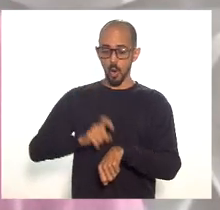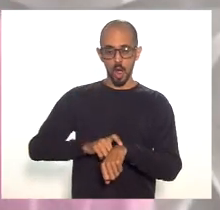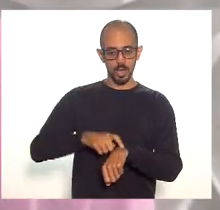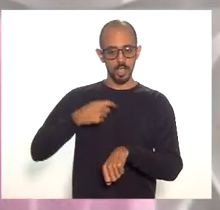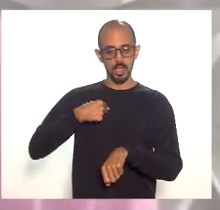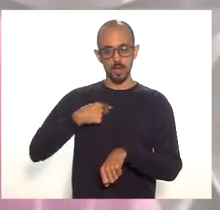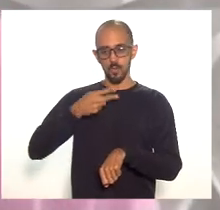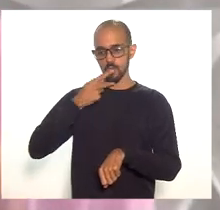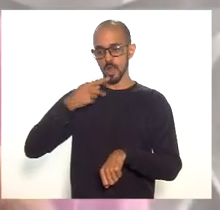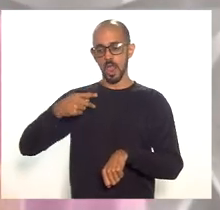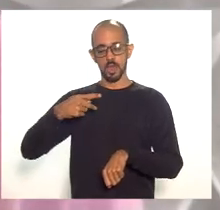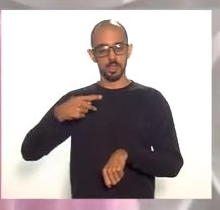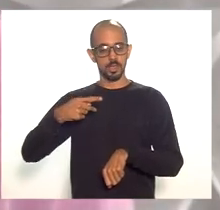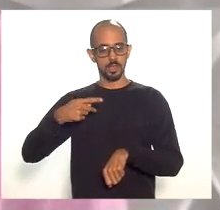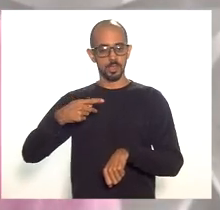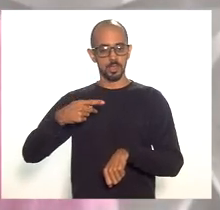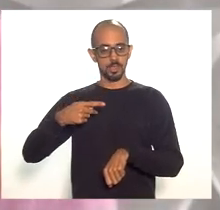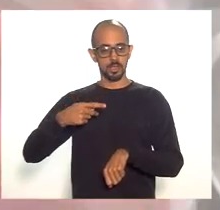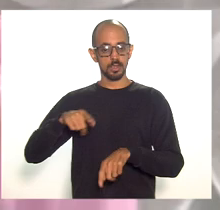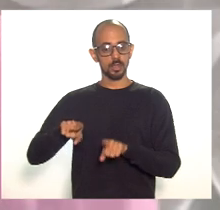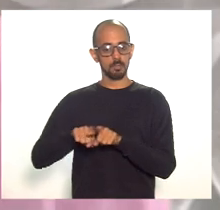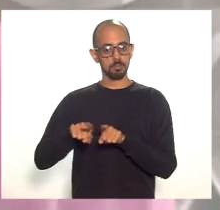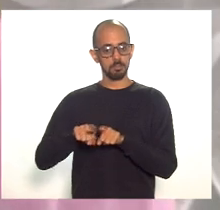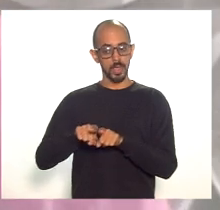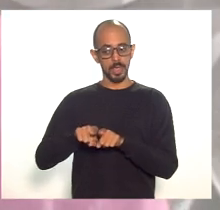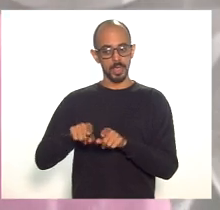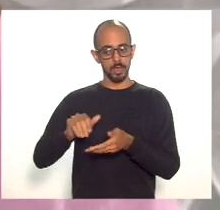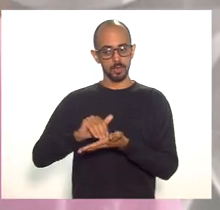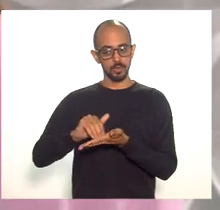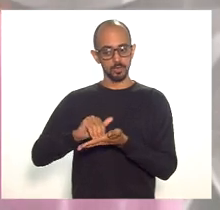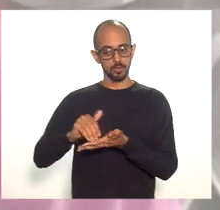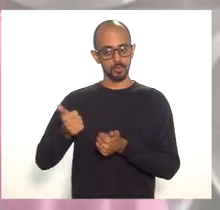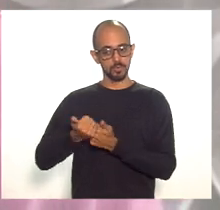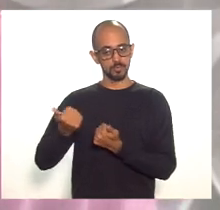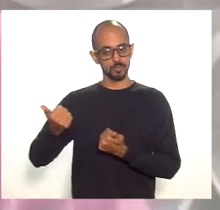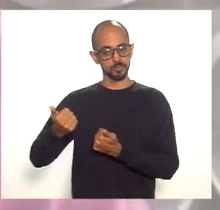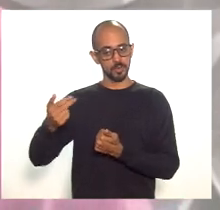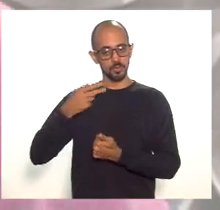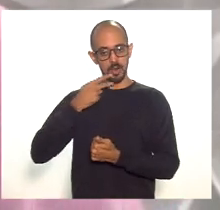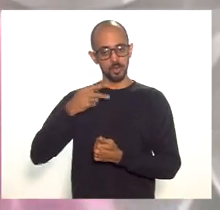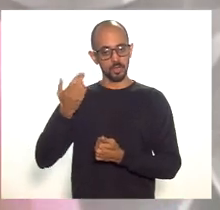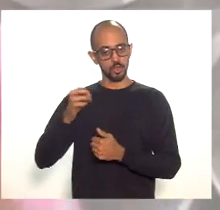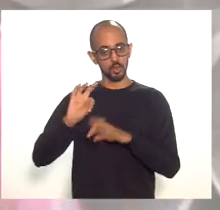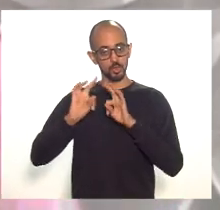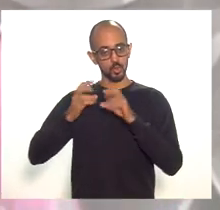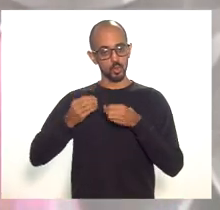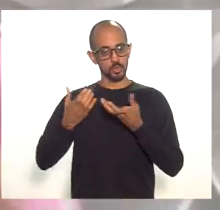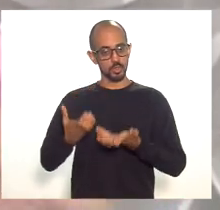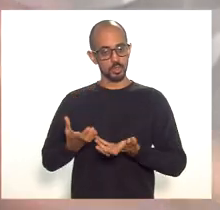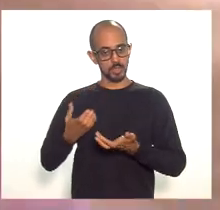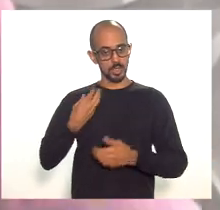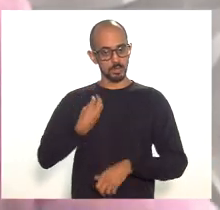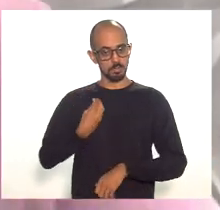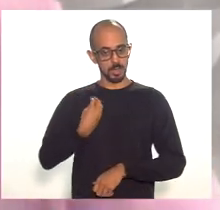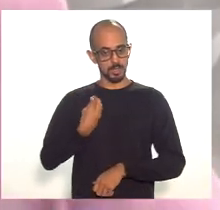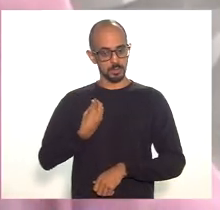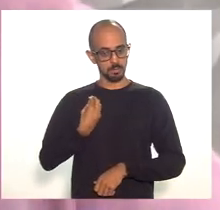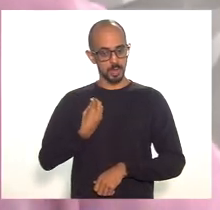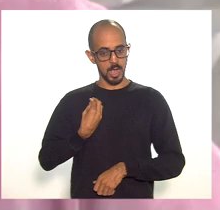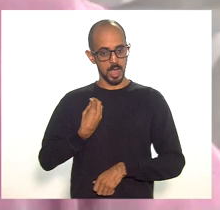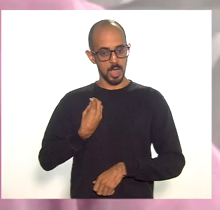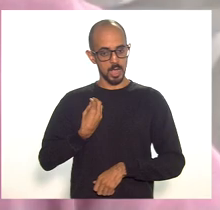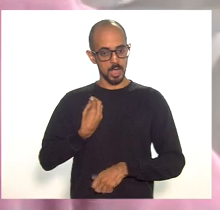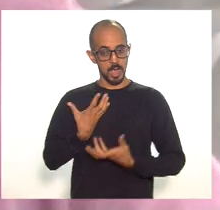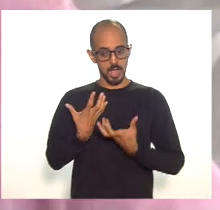foi colocado pelo superintendente que todos aqueles que quisessem participar da assunção